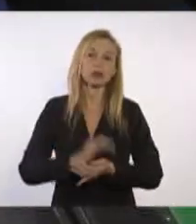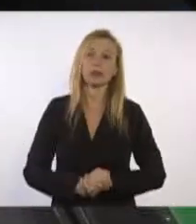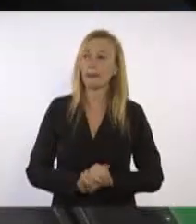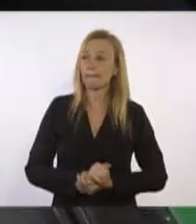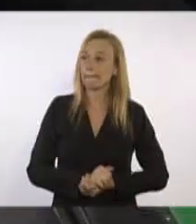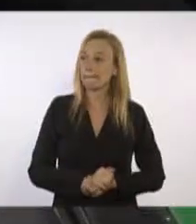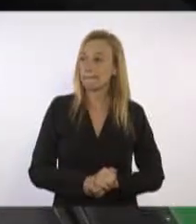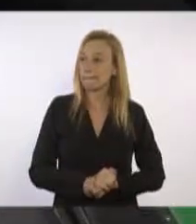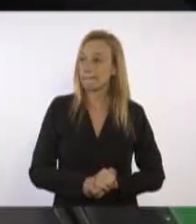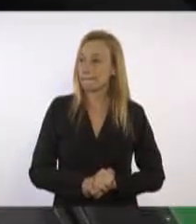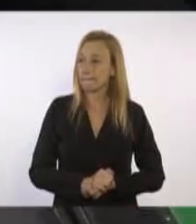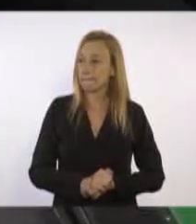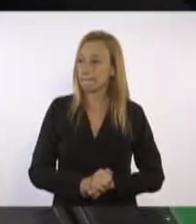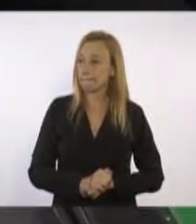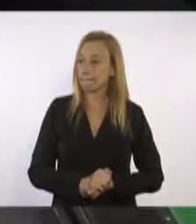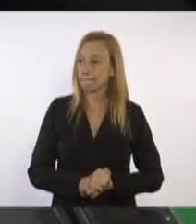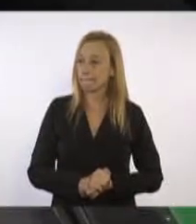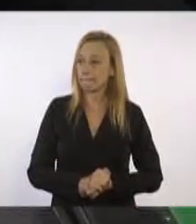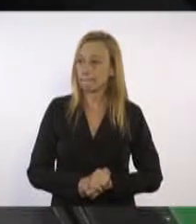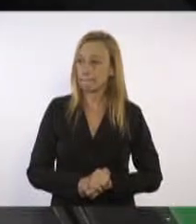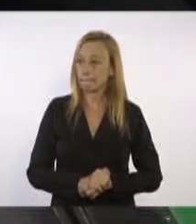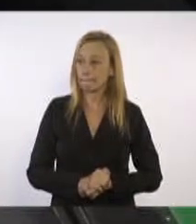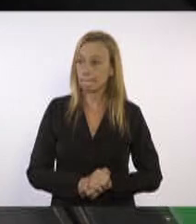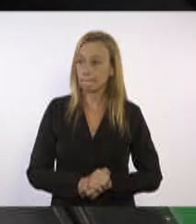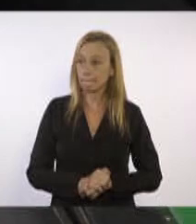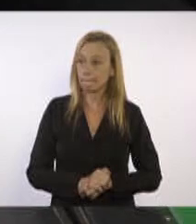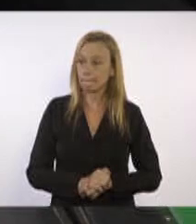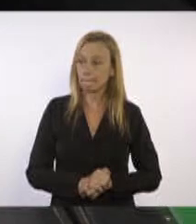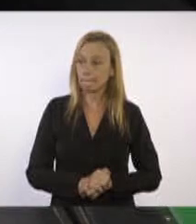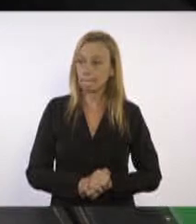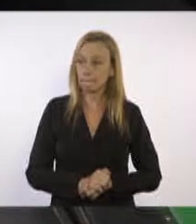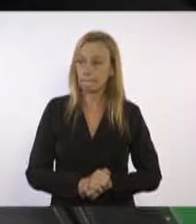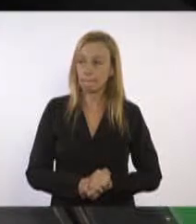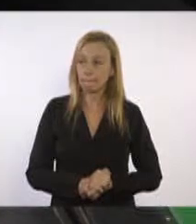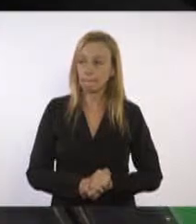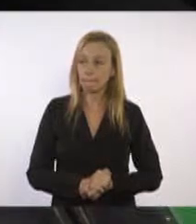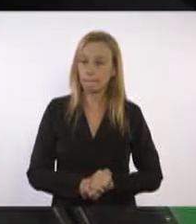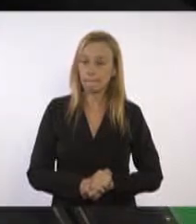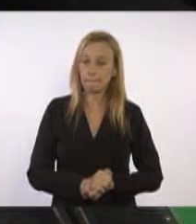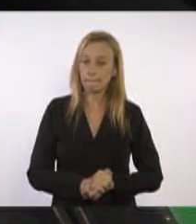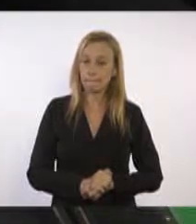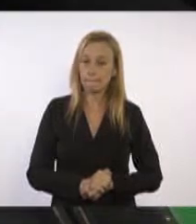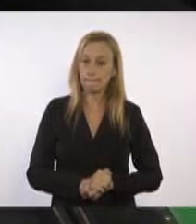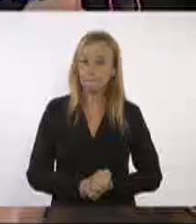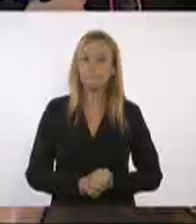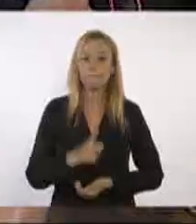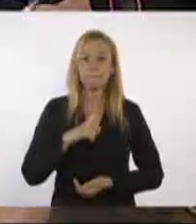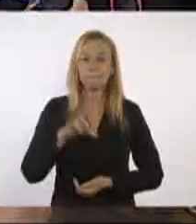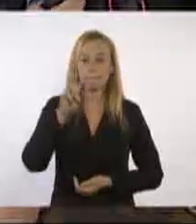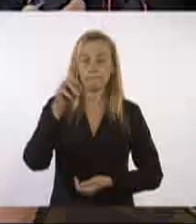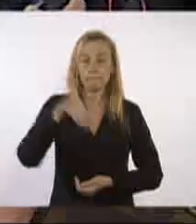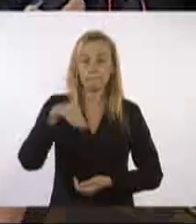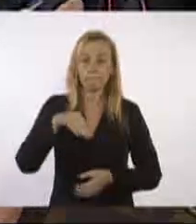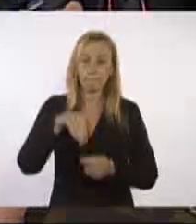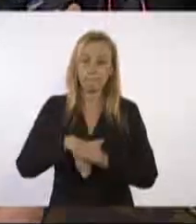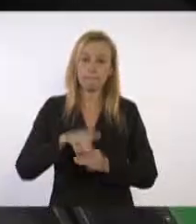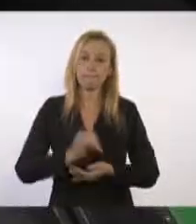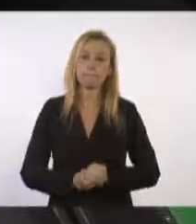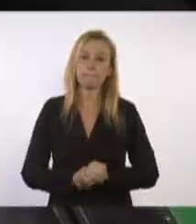O presidente... Deputado Márcio Gualberto, eu gostaria que o senhor concluísse. 10 segundos. Que eu tenho 5 minutos para votar.